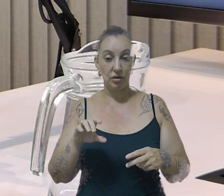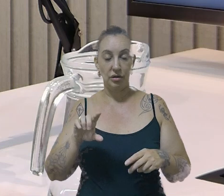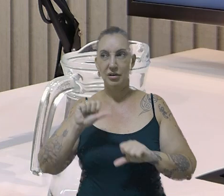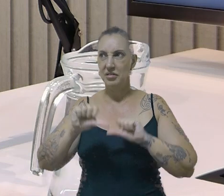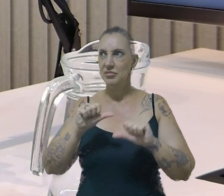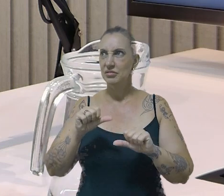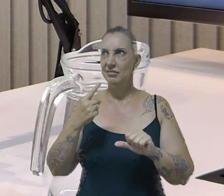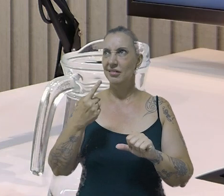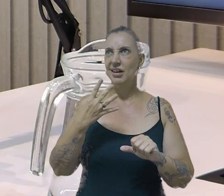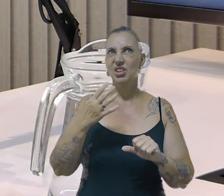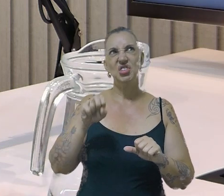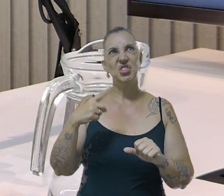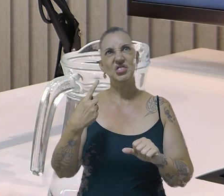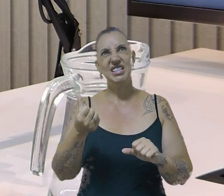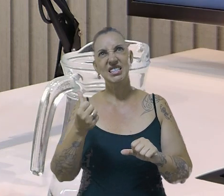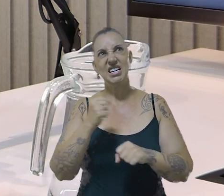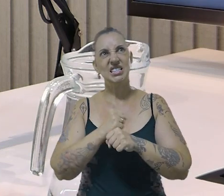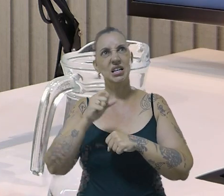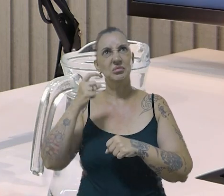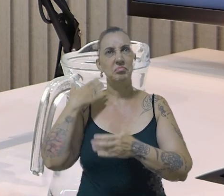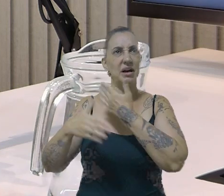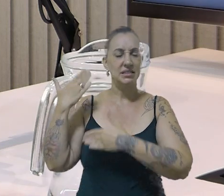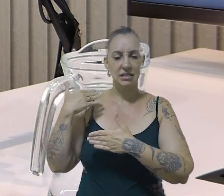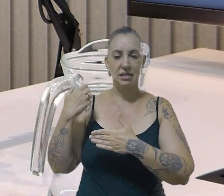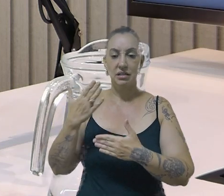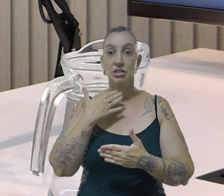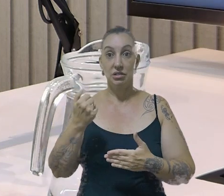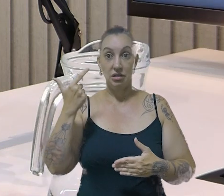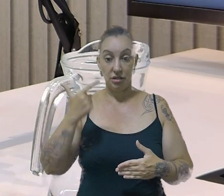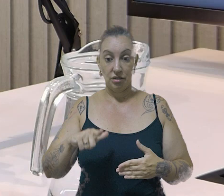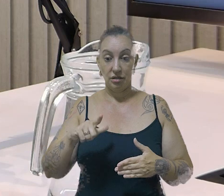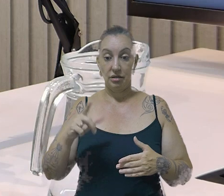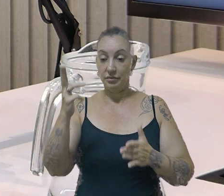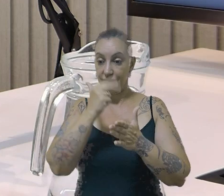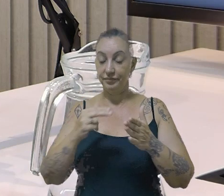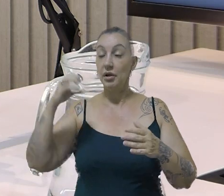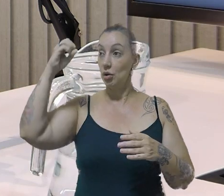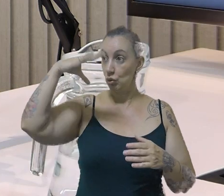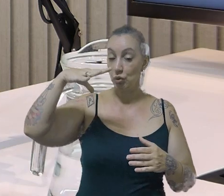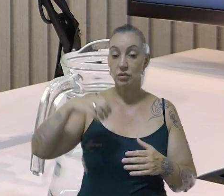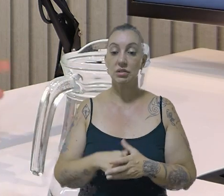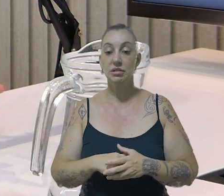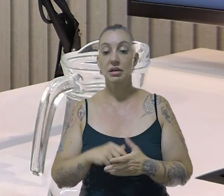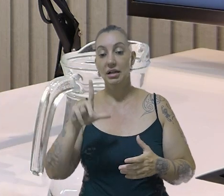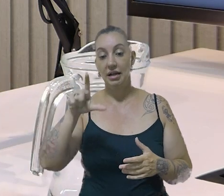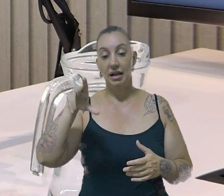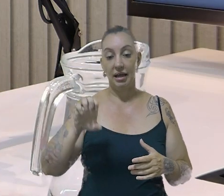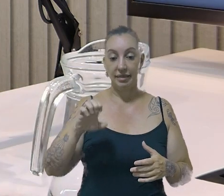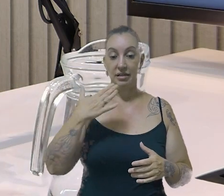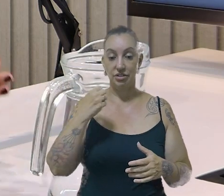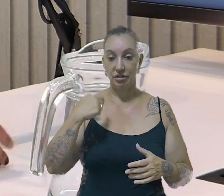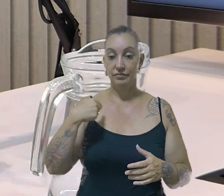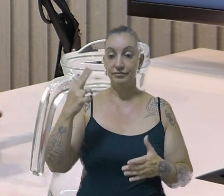ou 16 no ano passado e aí eles tiveram que me chamar de novo para redesenhar a luz e a leilan teve que chamar de novo para poder